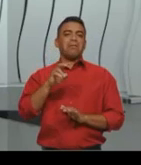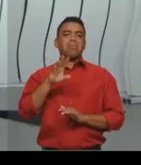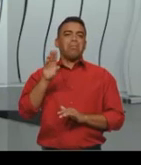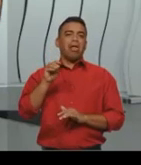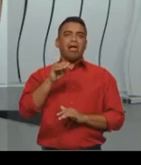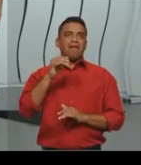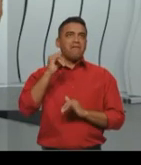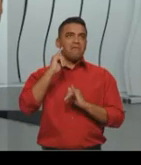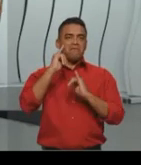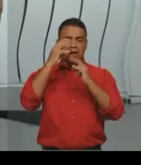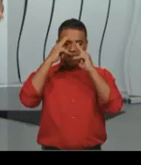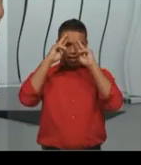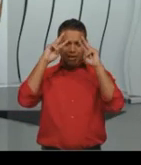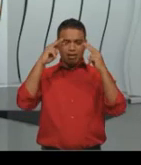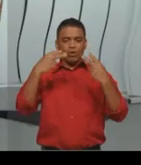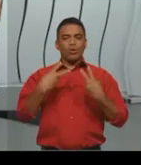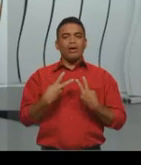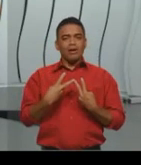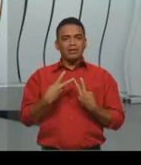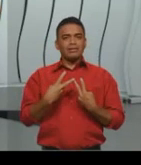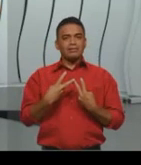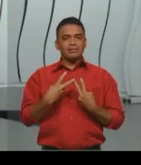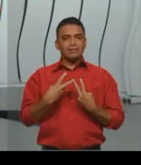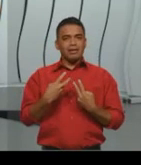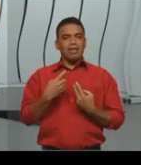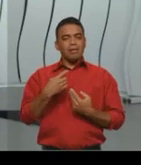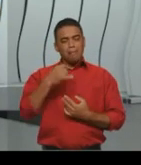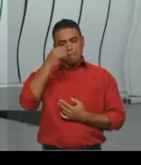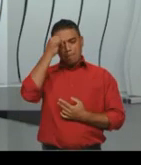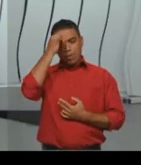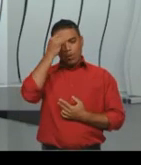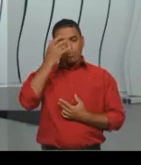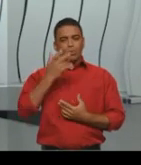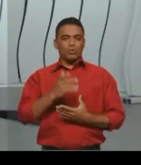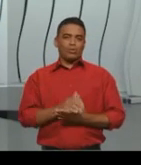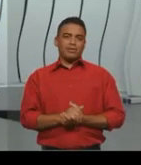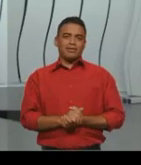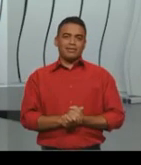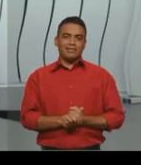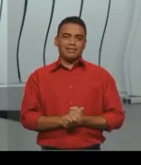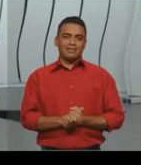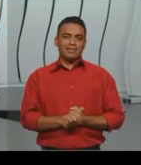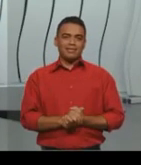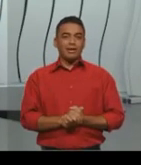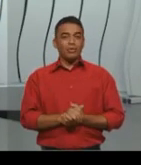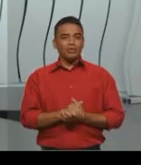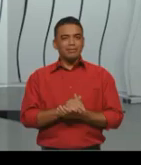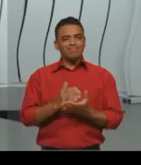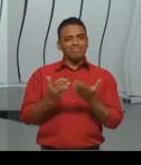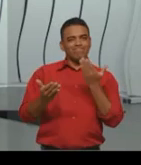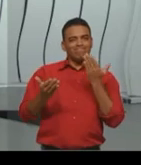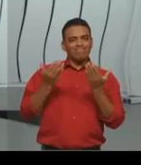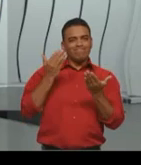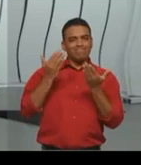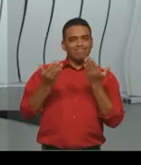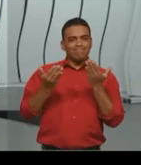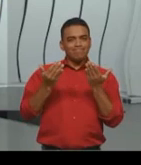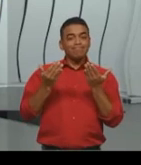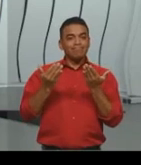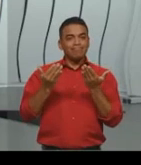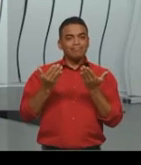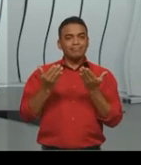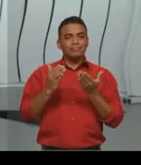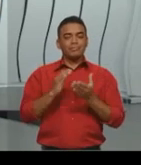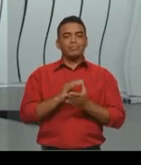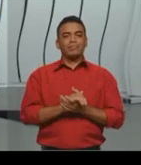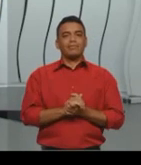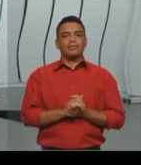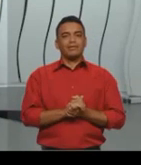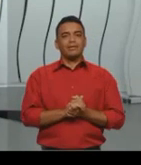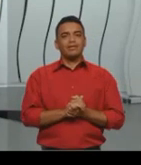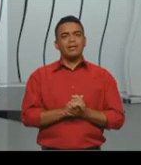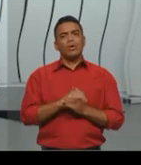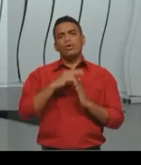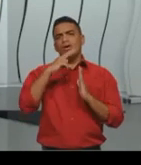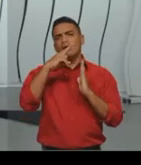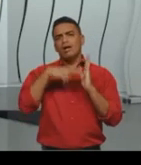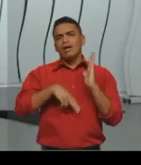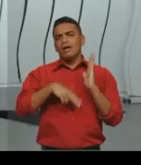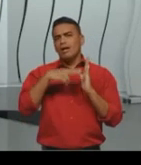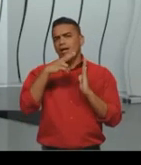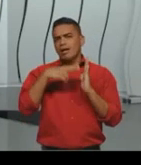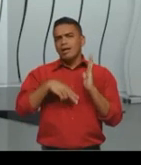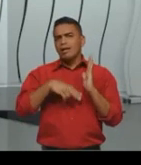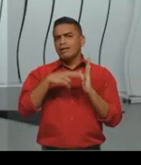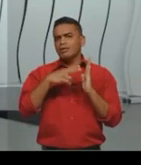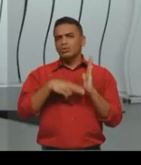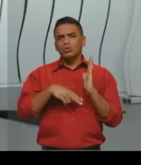si mesmo e se acha um bobo. Então interessante esses... E aqui a gente dá ênfase mesmo nessa leitura que é uma